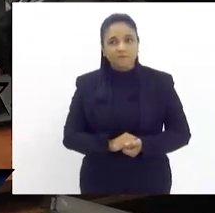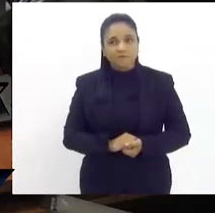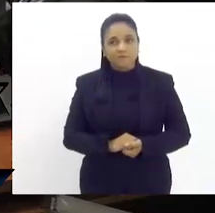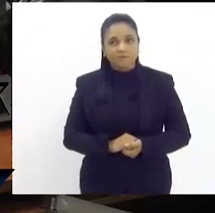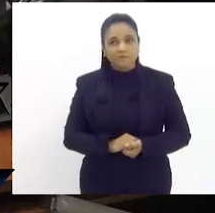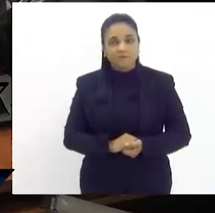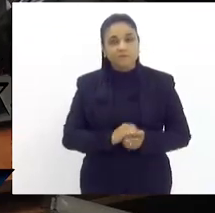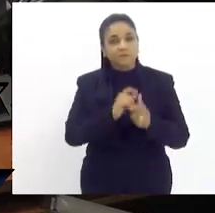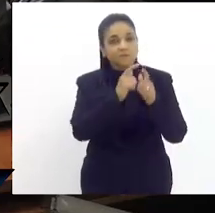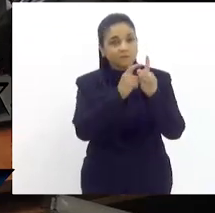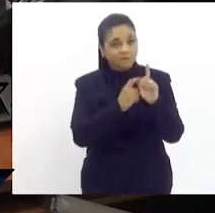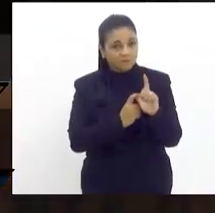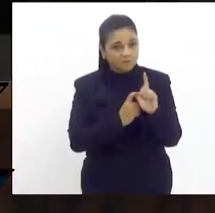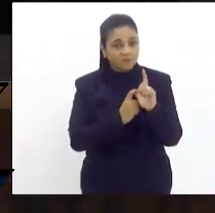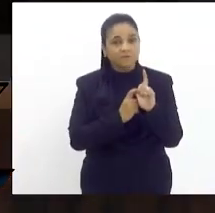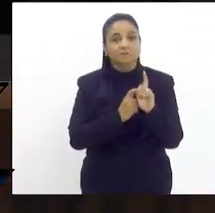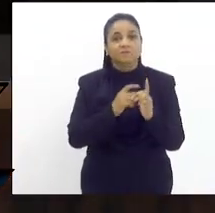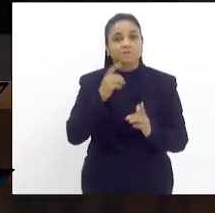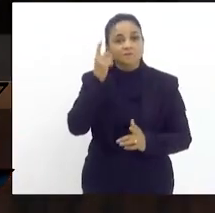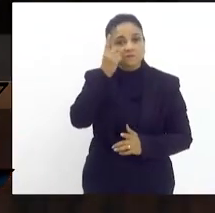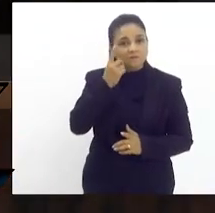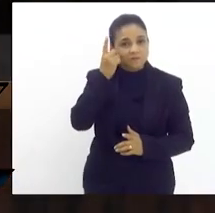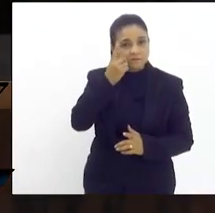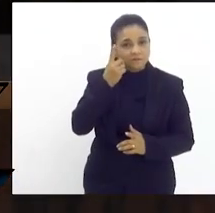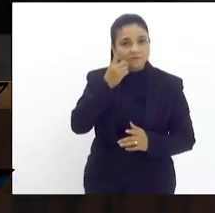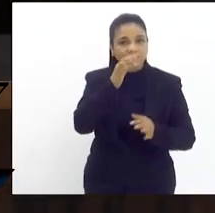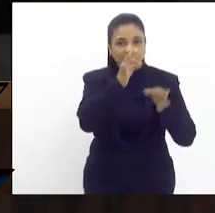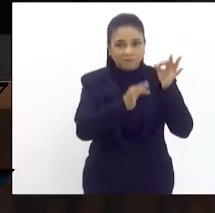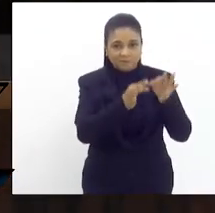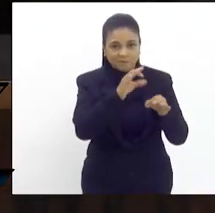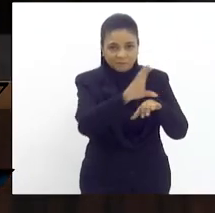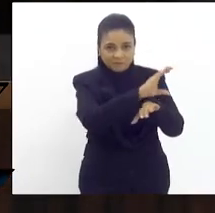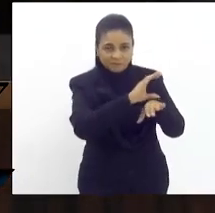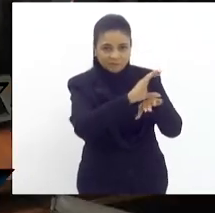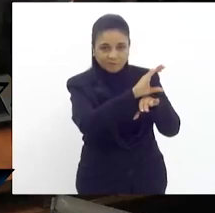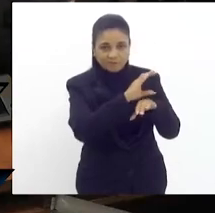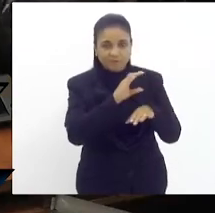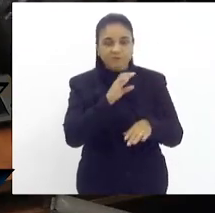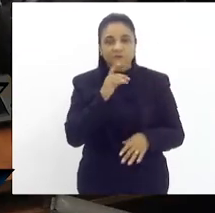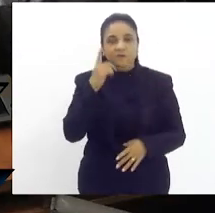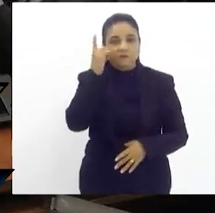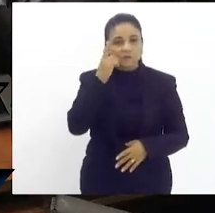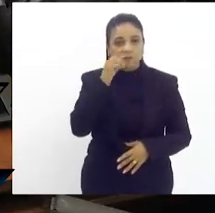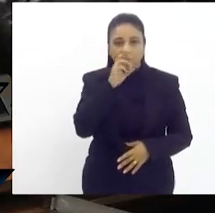pendente de parecer da comissão de condição Justiça Deputado Rodrigo Amorim